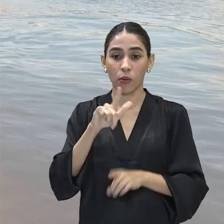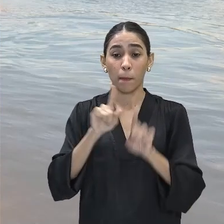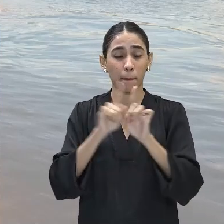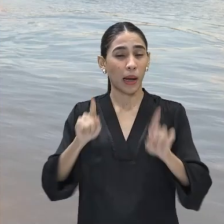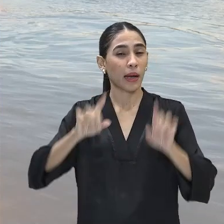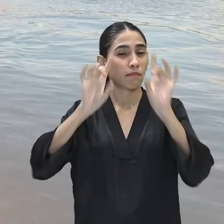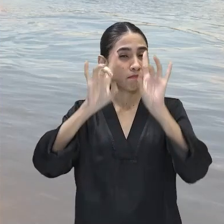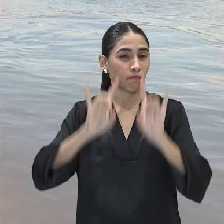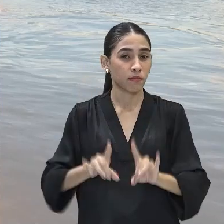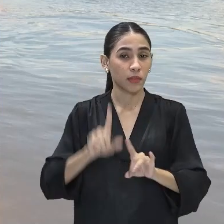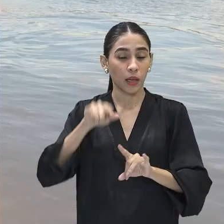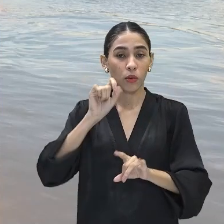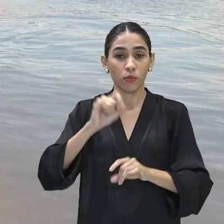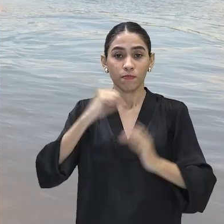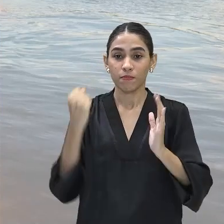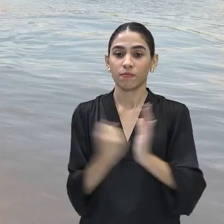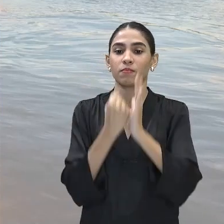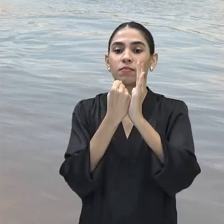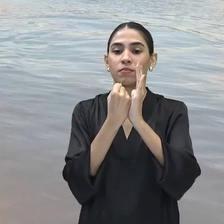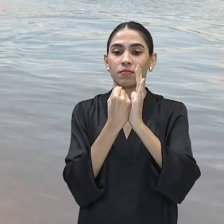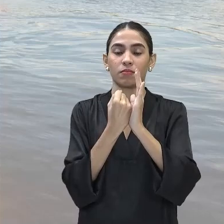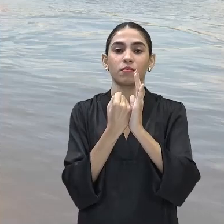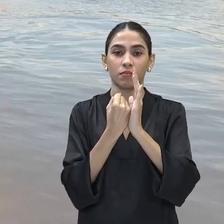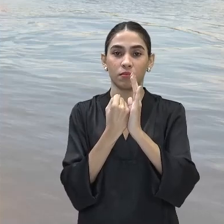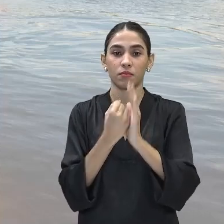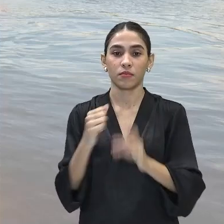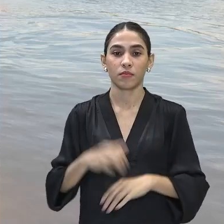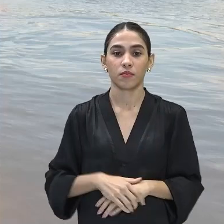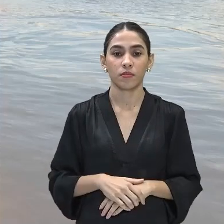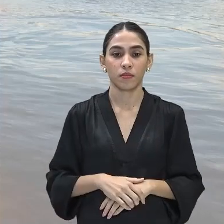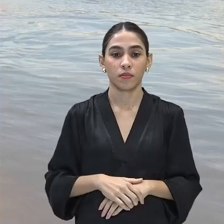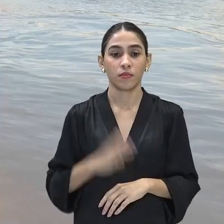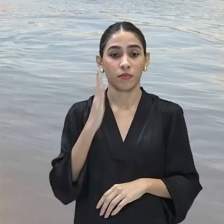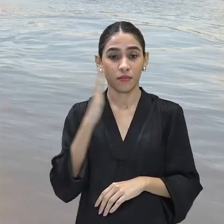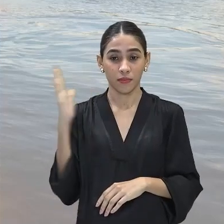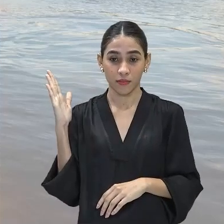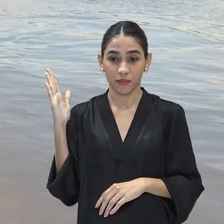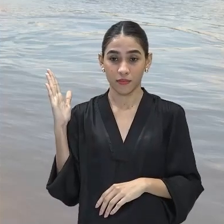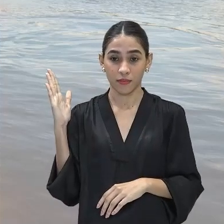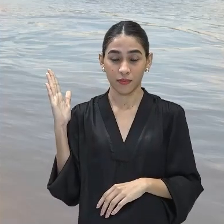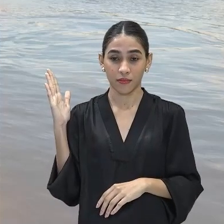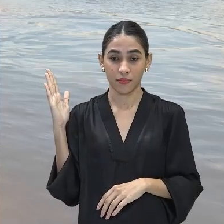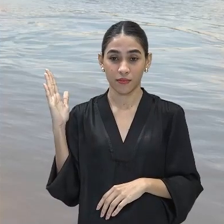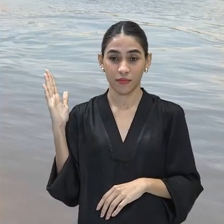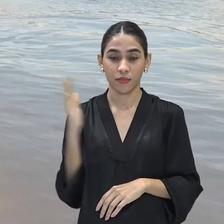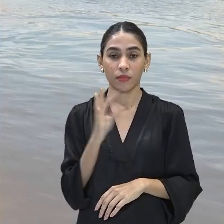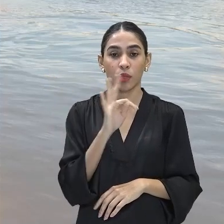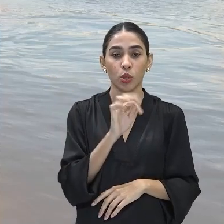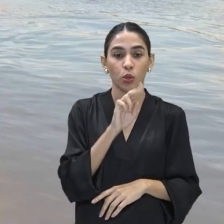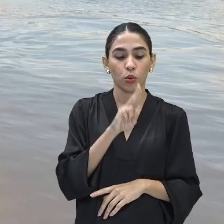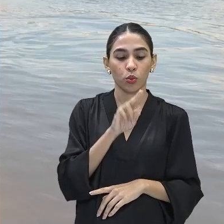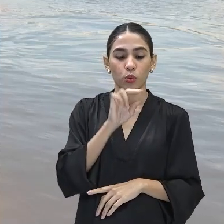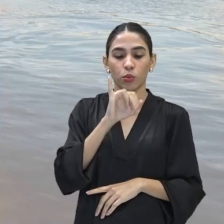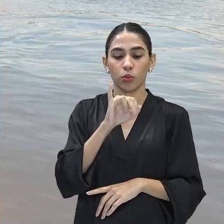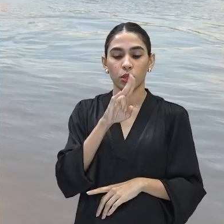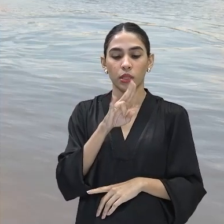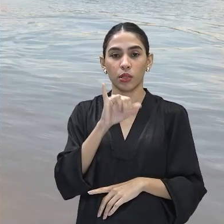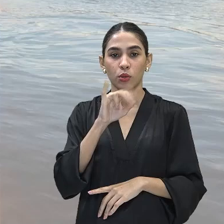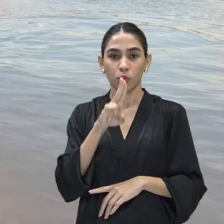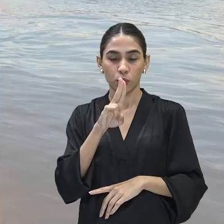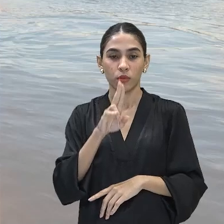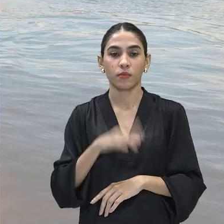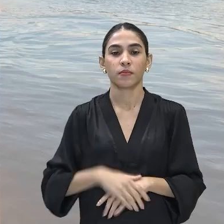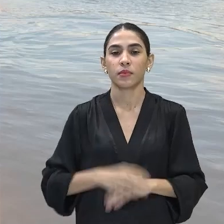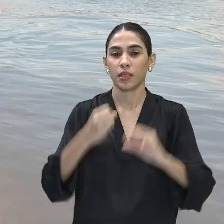específica, que inclusive é o símbolo, né, do Pantanal, que é a ave tuiuiu. Né? Então a gente observa aqui essa ave